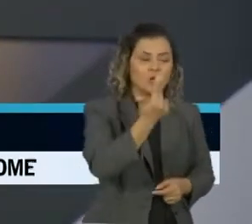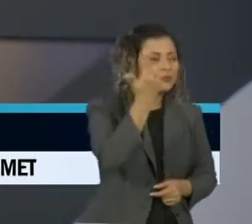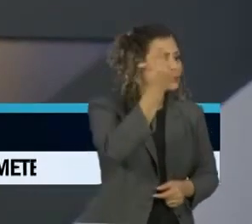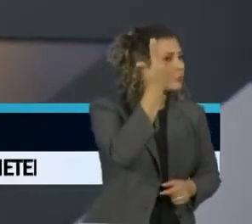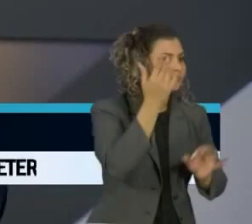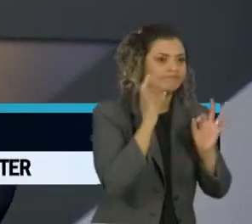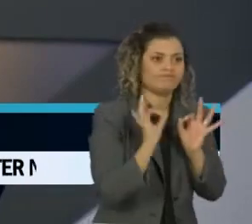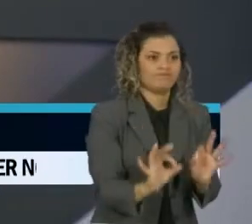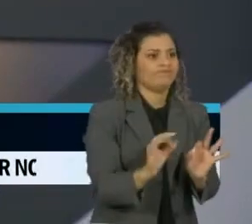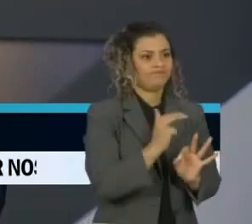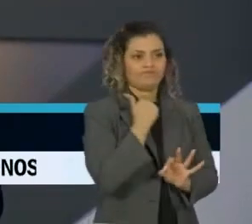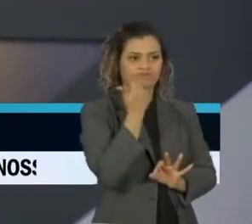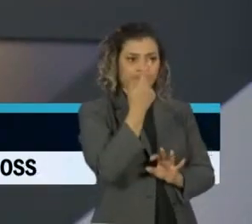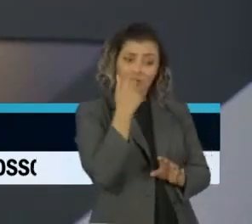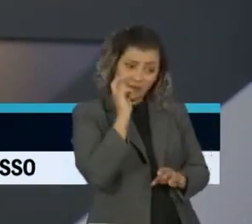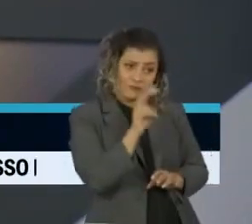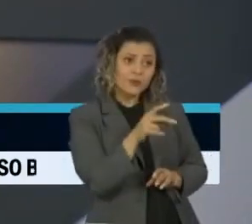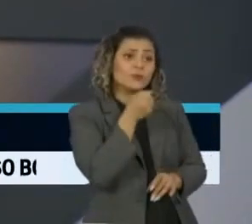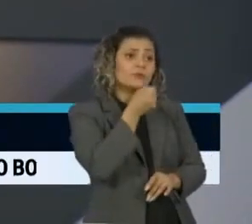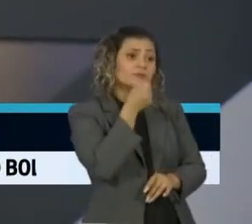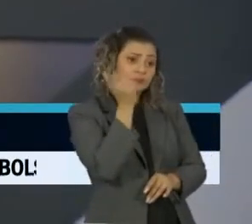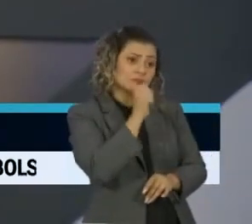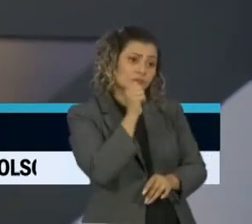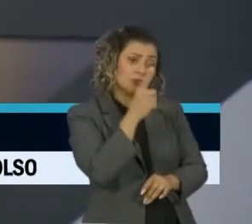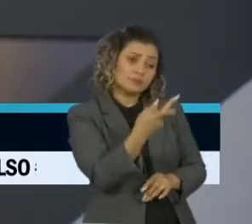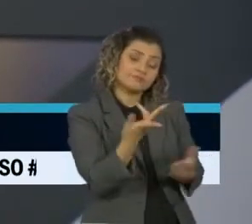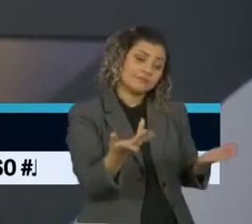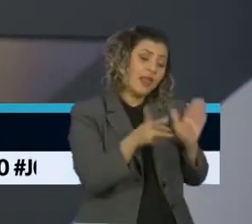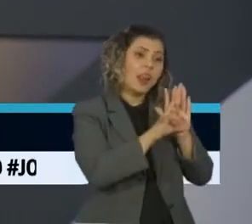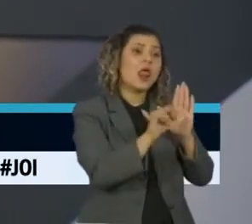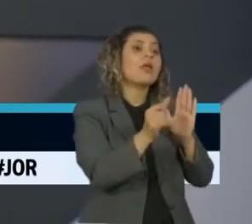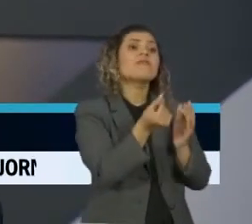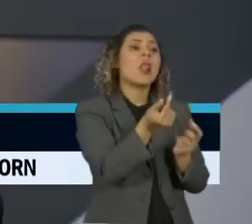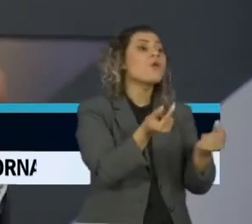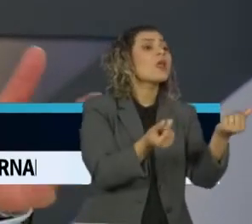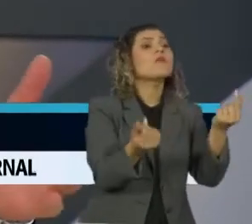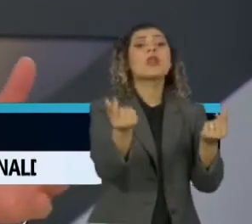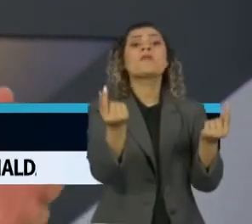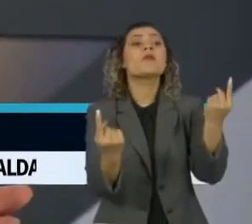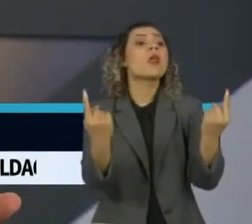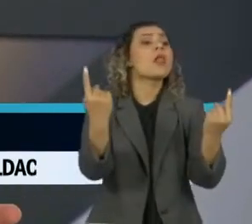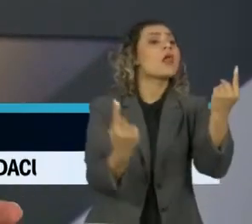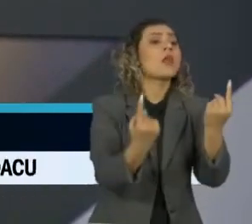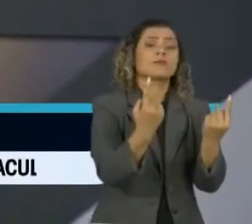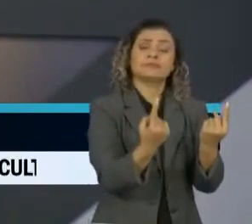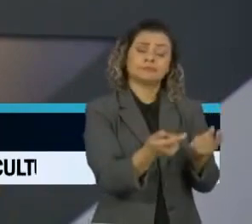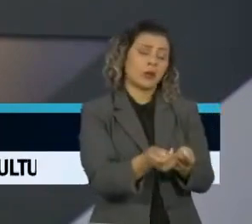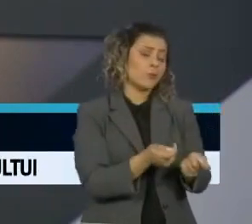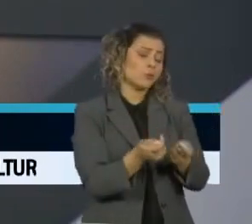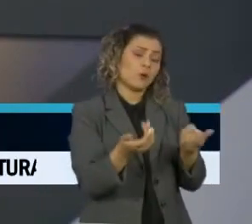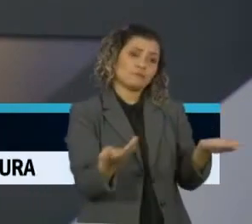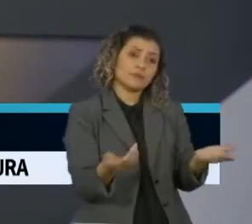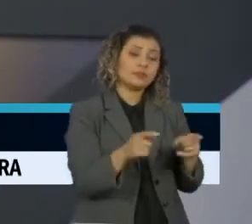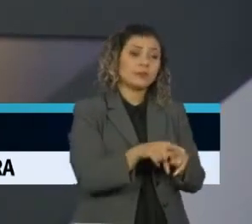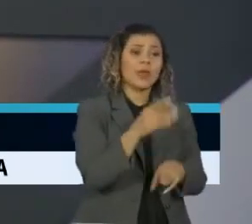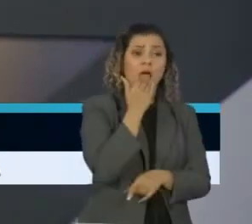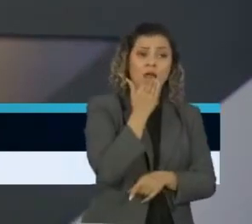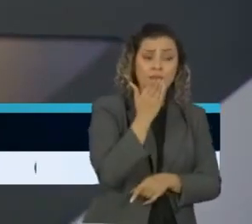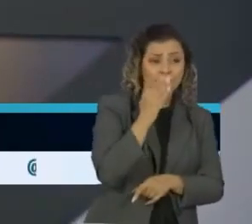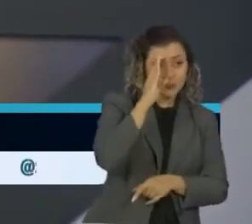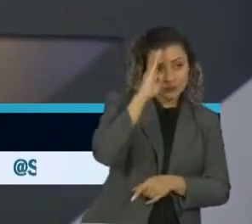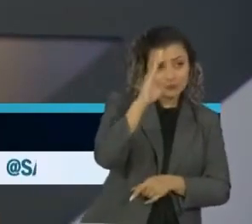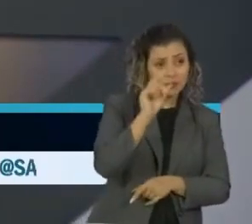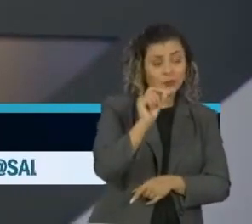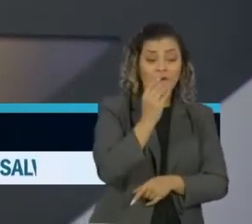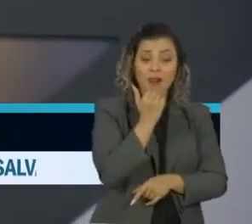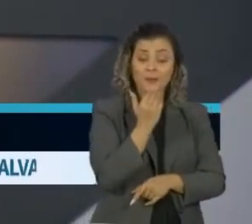adianta, não é? Como disse a entrevistada, a lei da oferta e da demanda que vai regular isso. E na questão dos alimentos, especificamente,